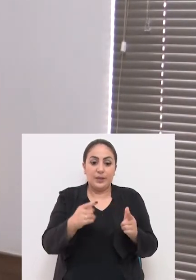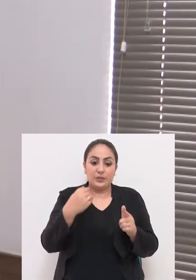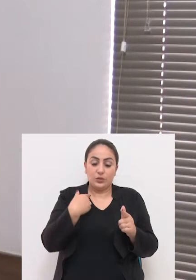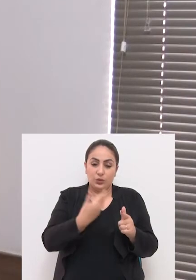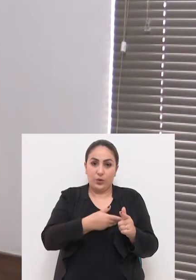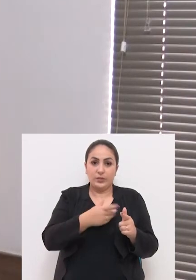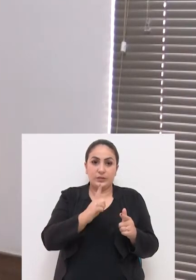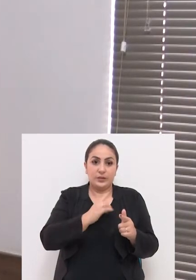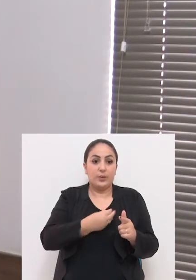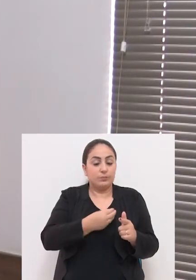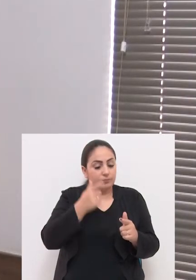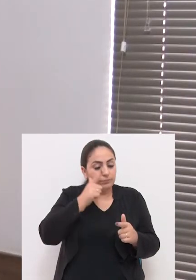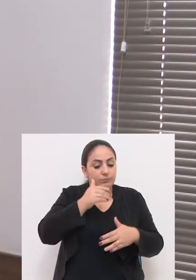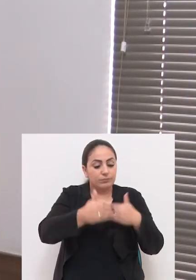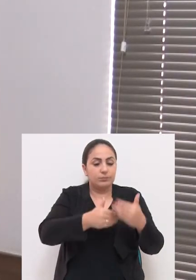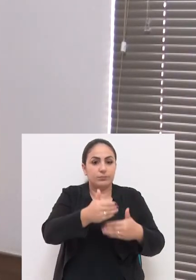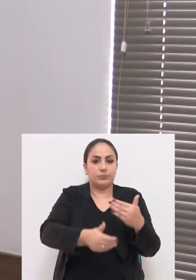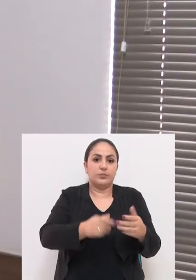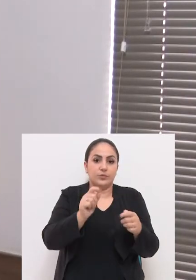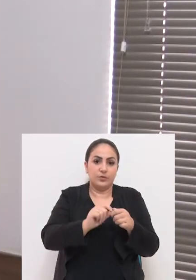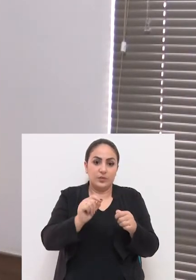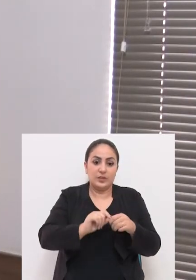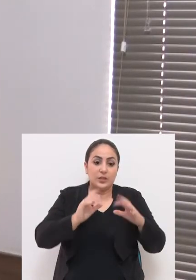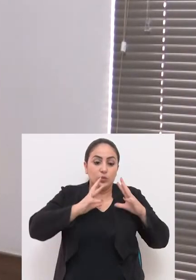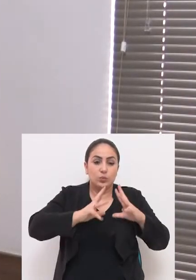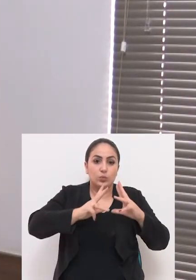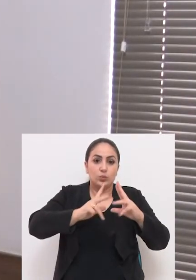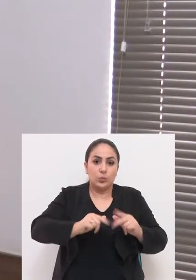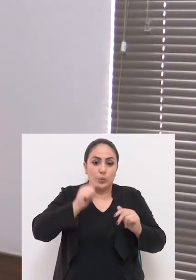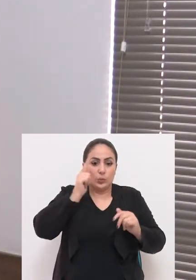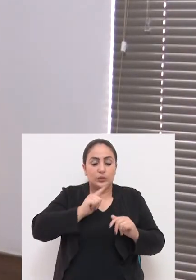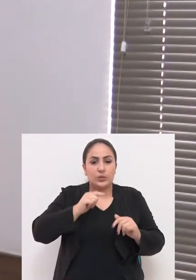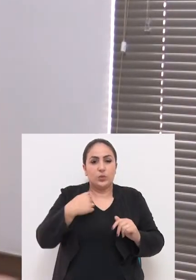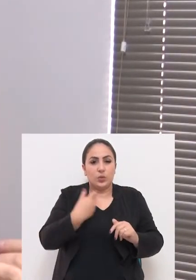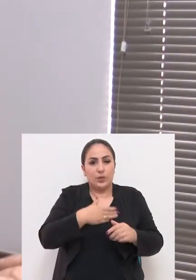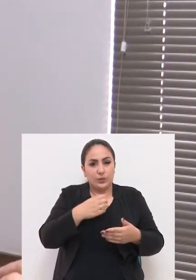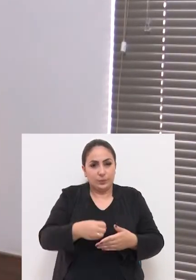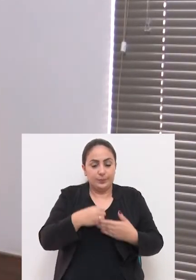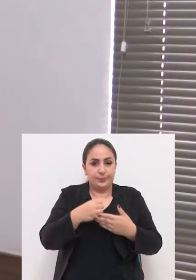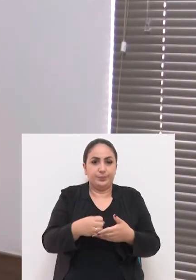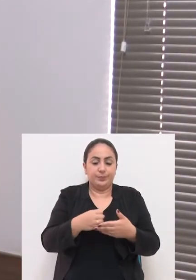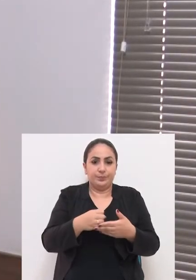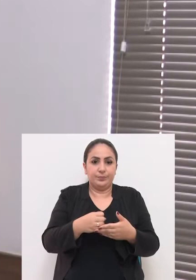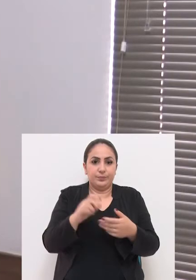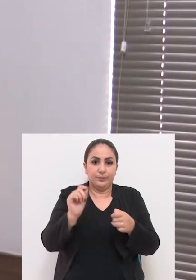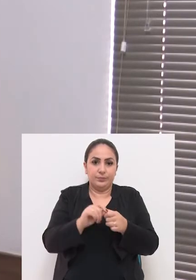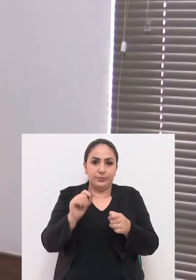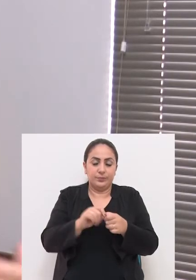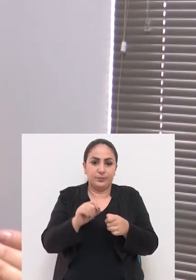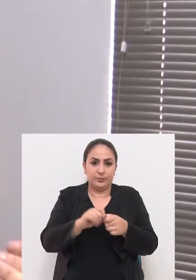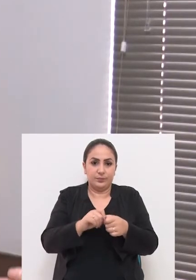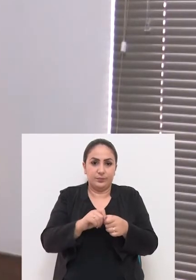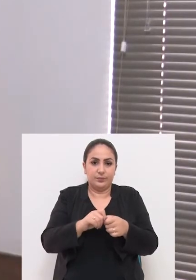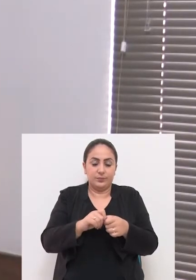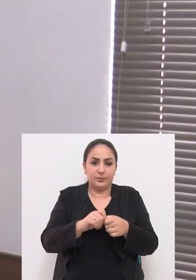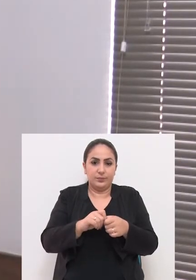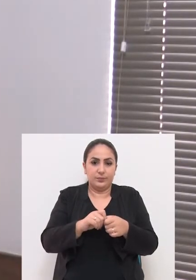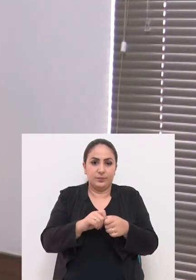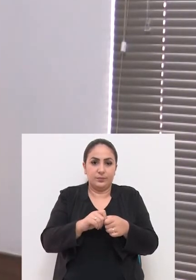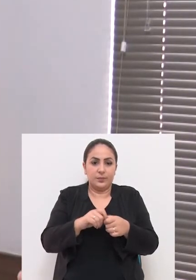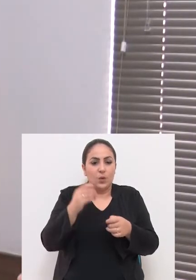atendimentos, e nós vamos continuar fazendo essa frente, dando nosso suporte, né,